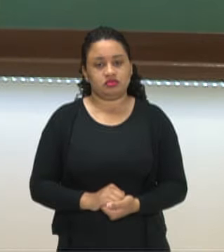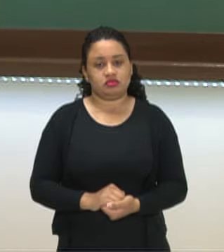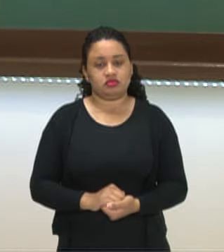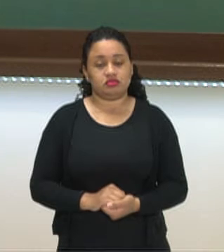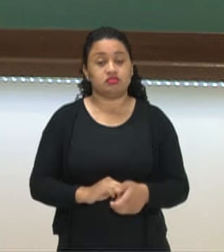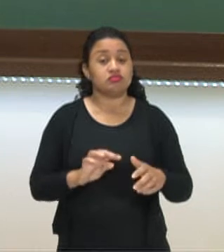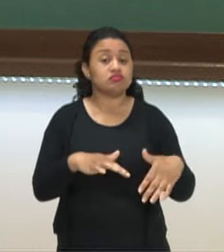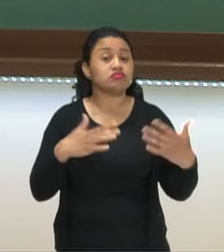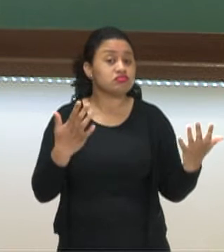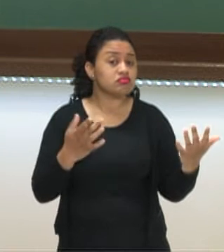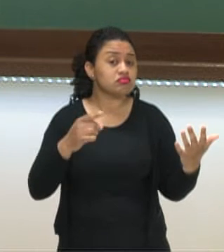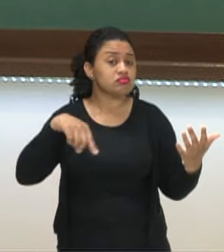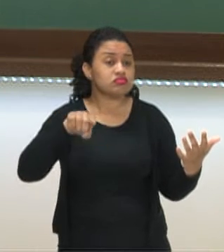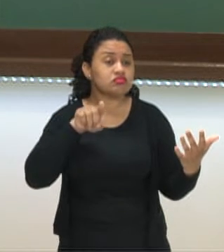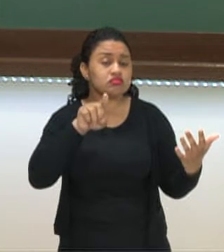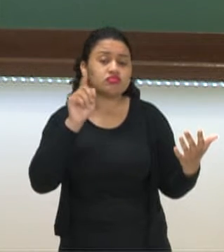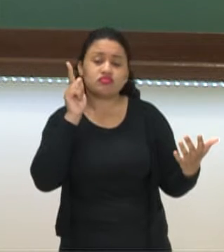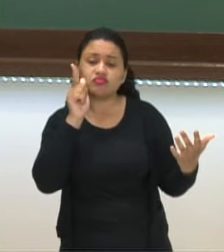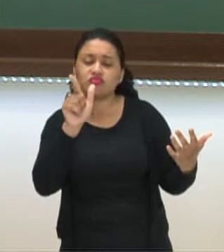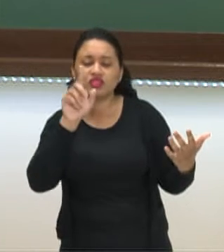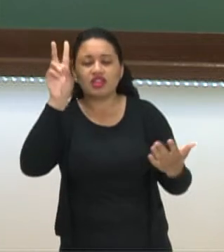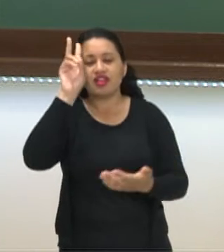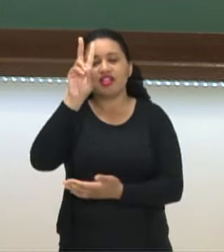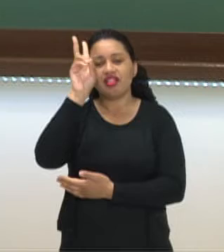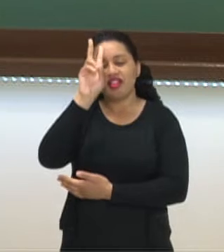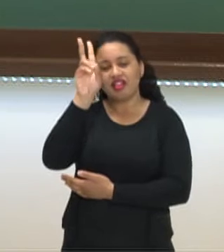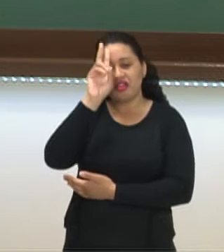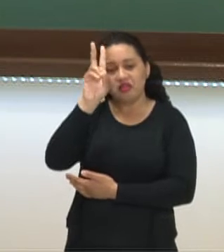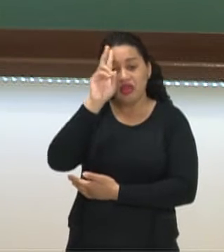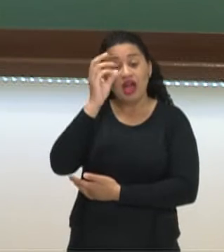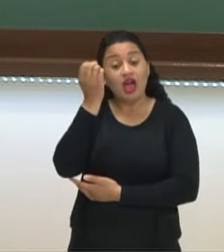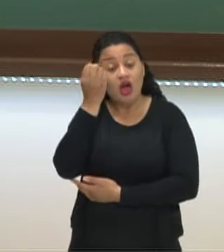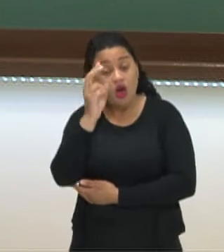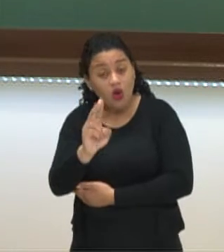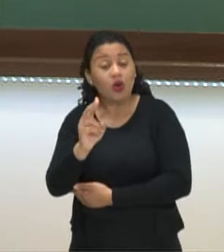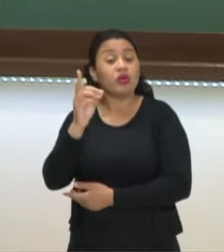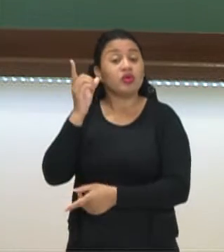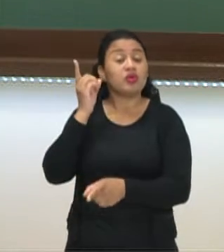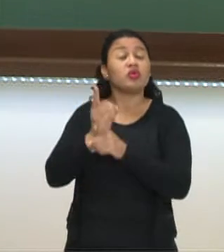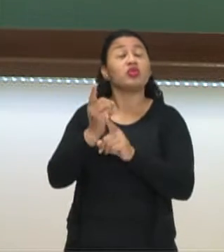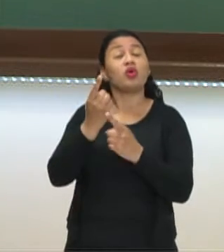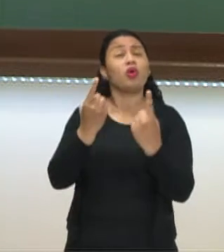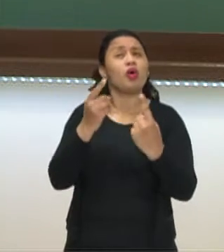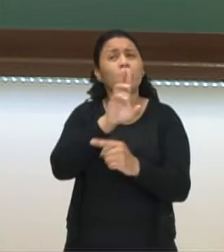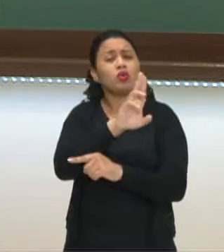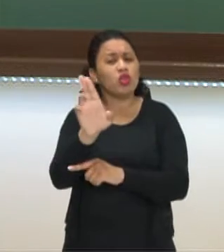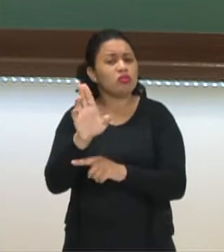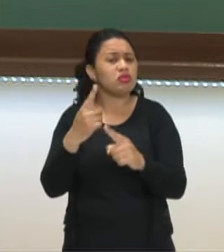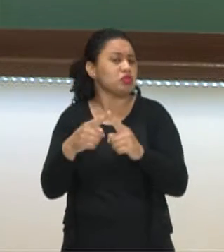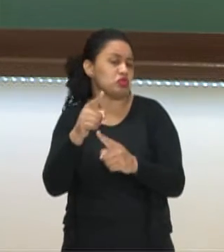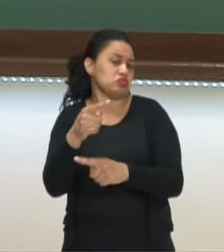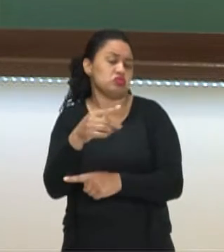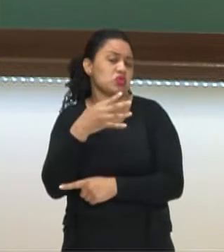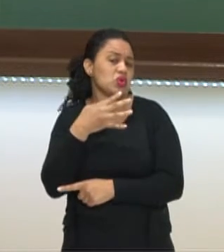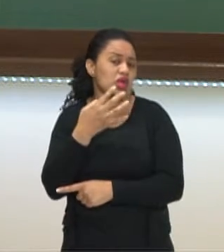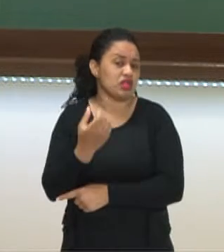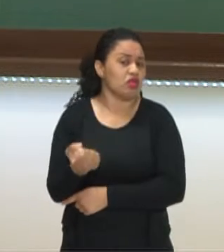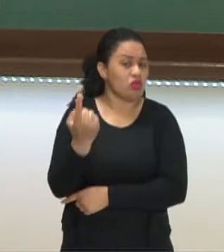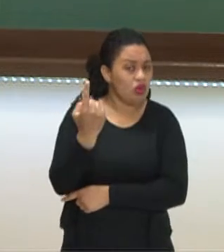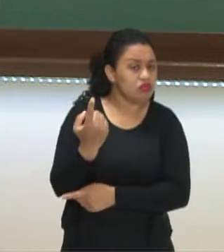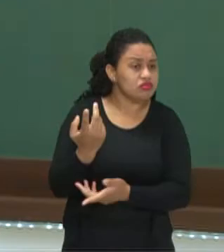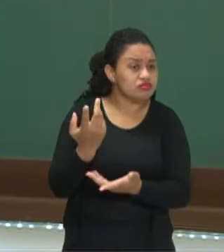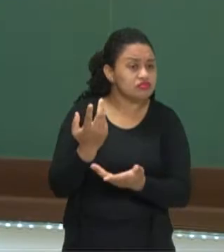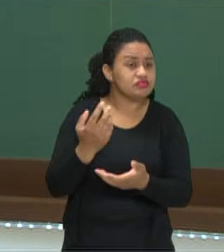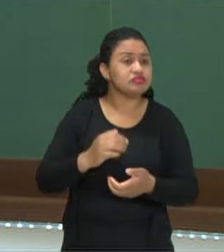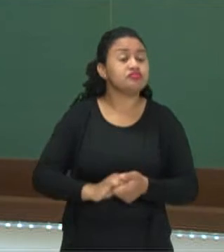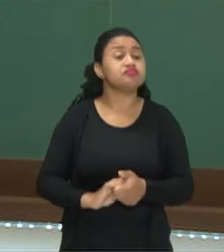E aí, você conseguiu lembrar ou então descobrir, porque para você é uma novidade esse tipo de programa? A